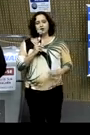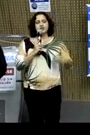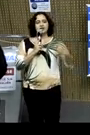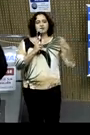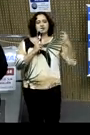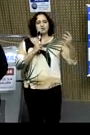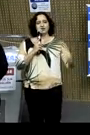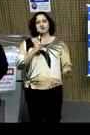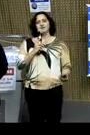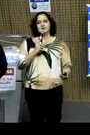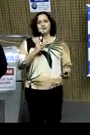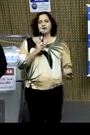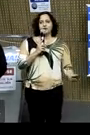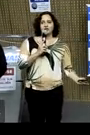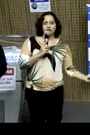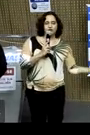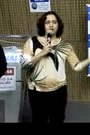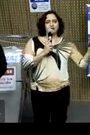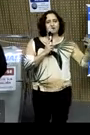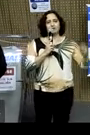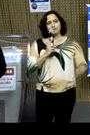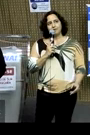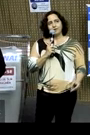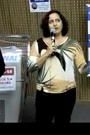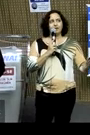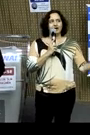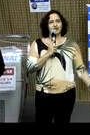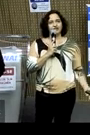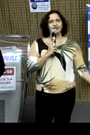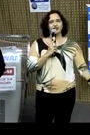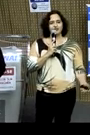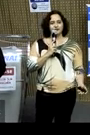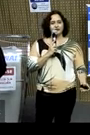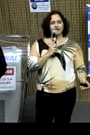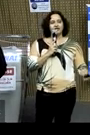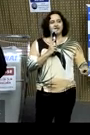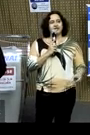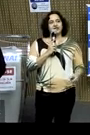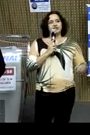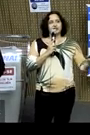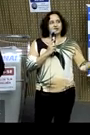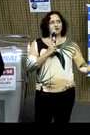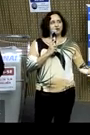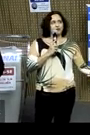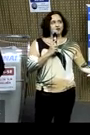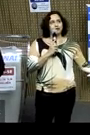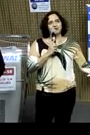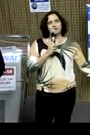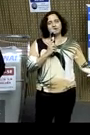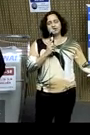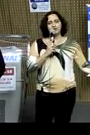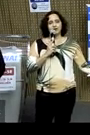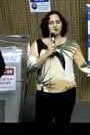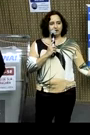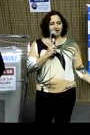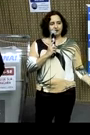que ia começarmos a caminhar, aconteceu novamente uma baixa que a gente viu, que a gente se foi pego,